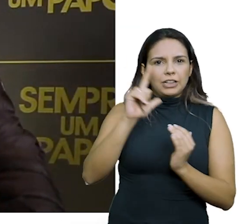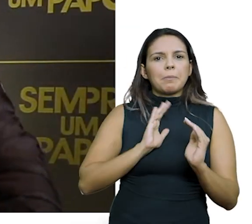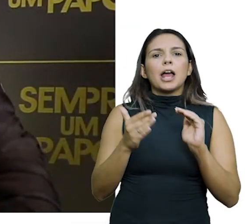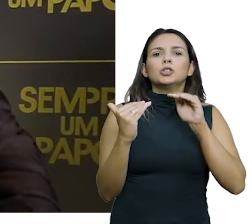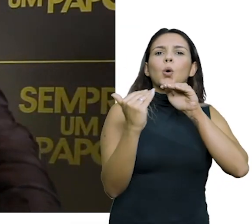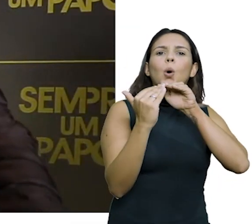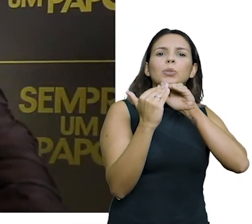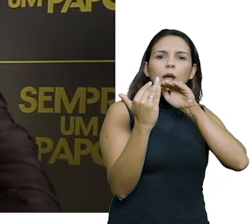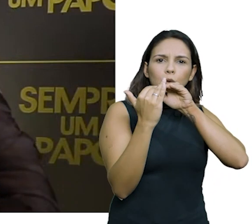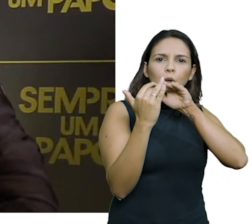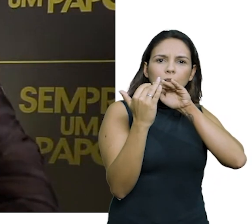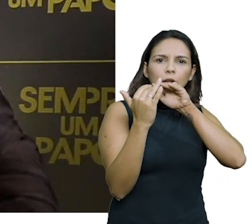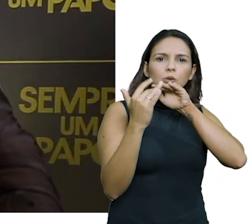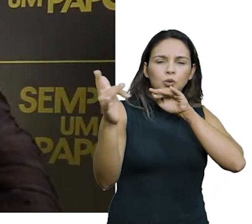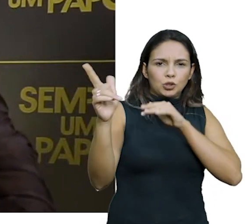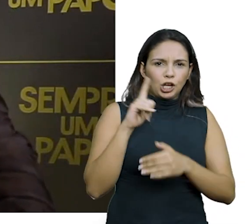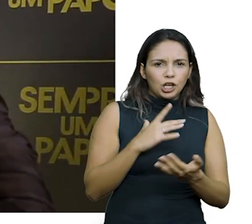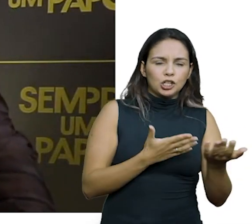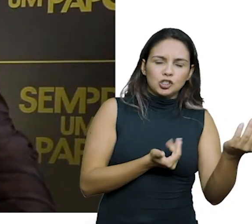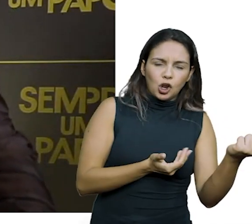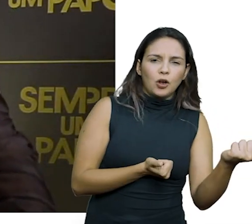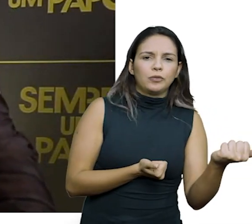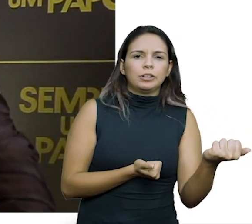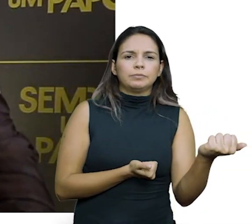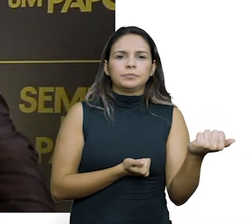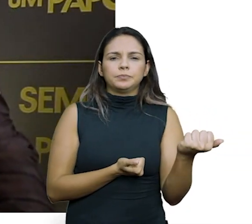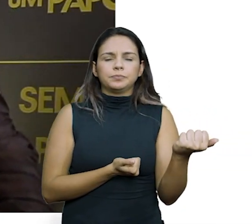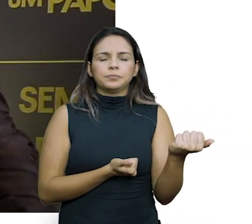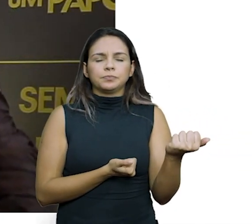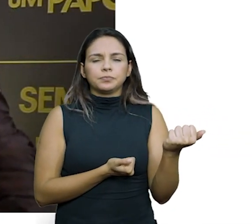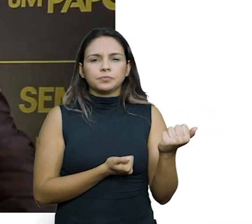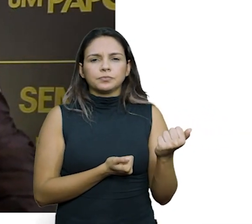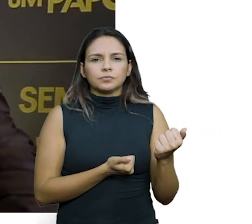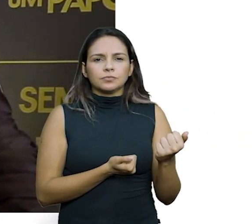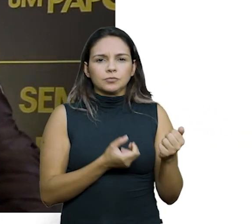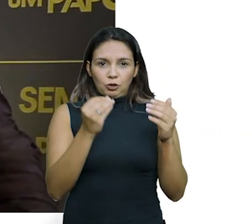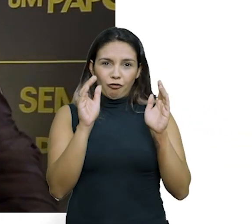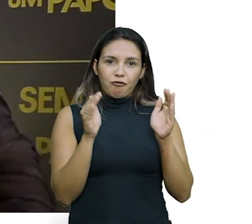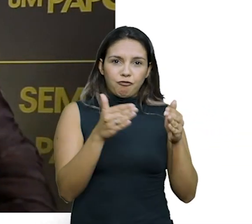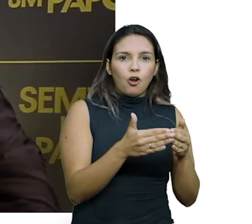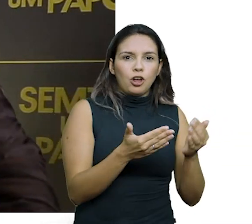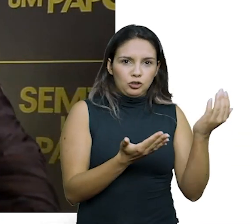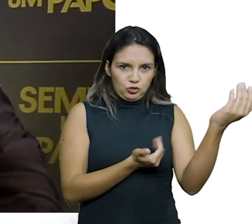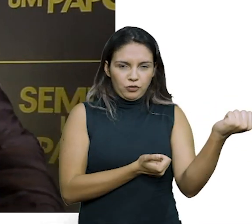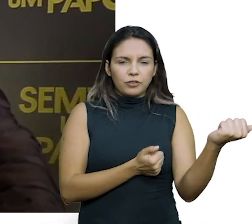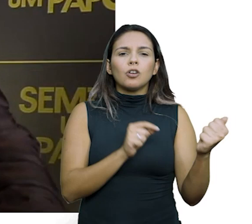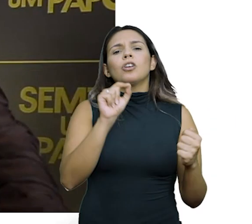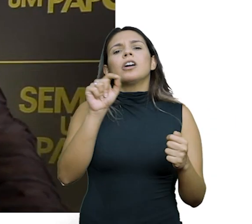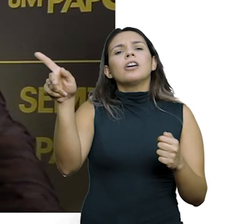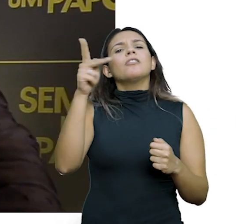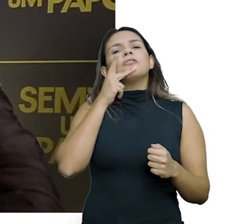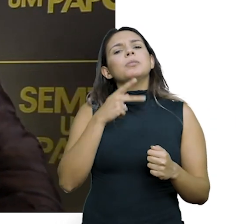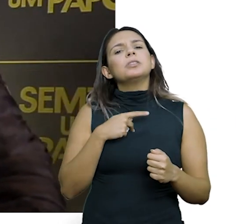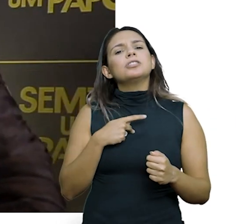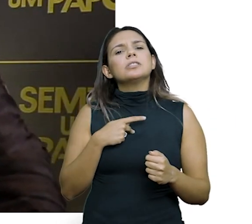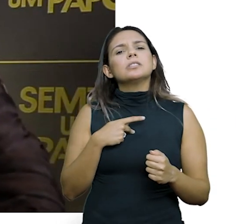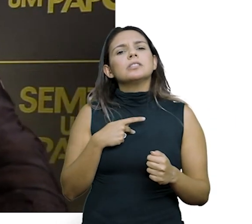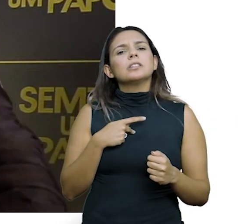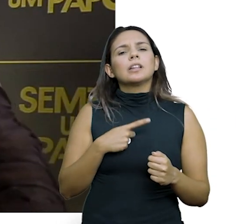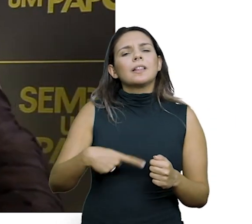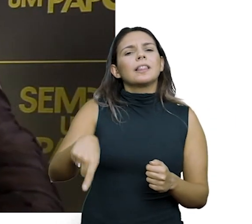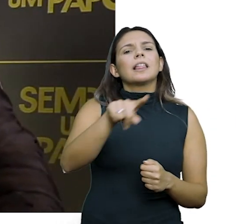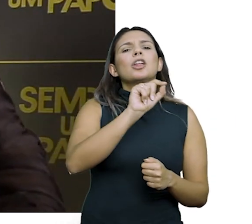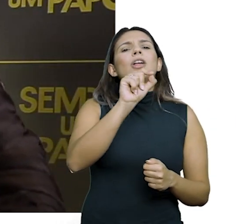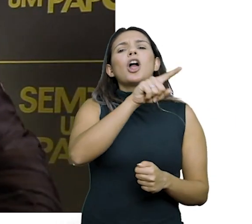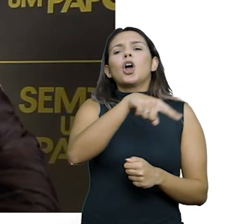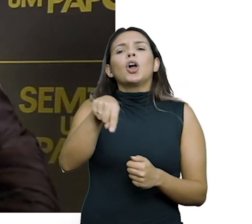Seu público direto e seu tempo dedicado de vida profissional é muito focado no jovem. O que você me diz dessa